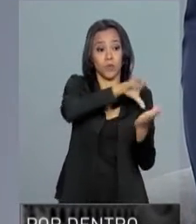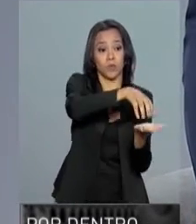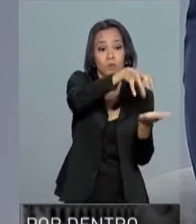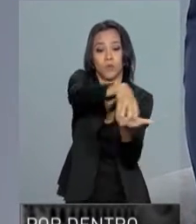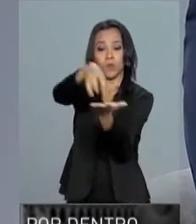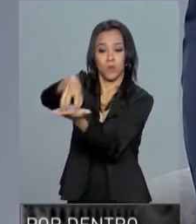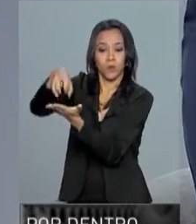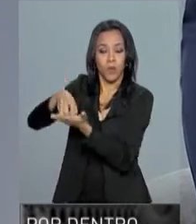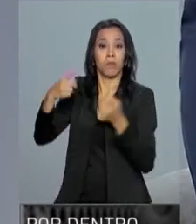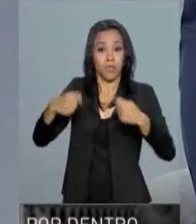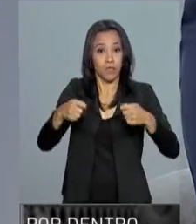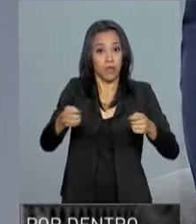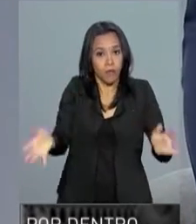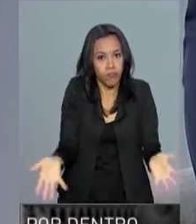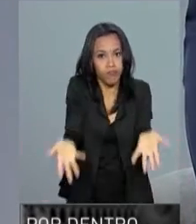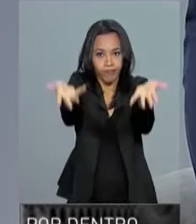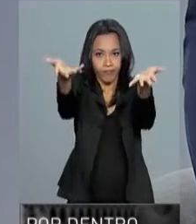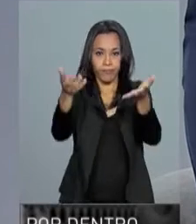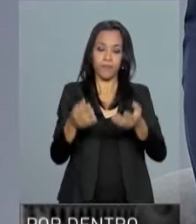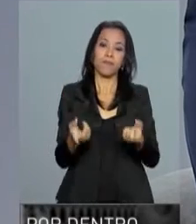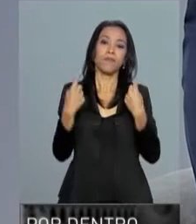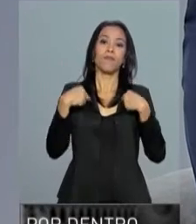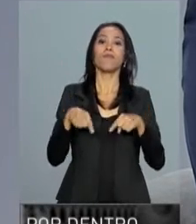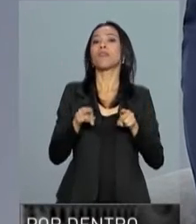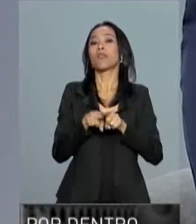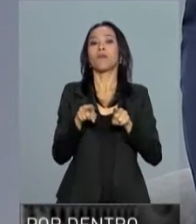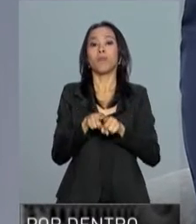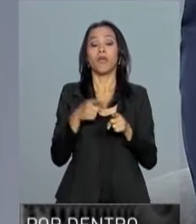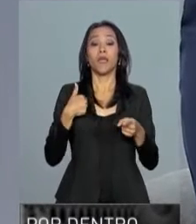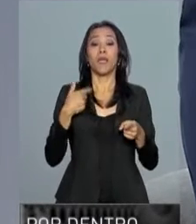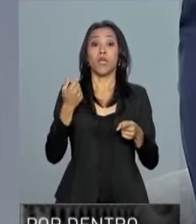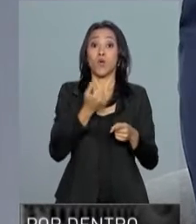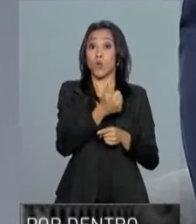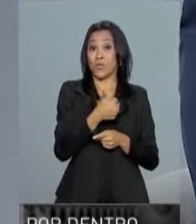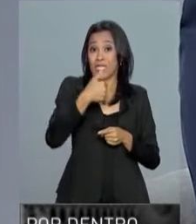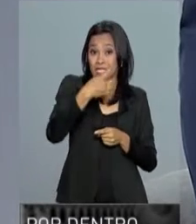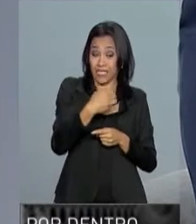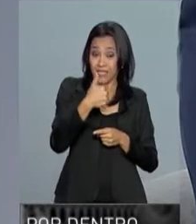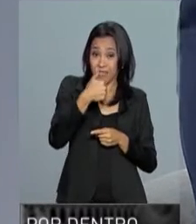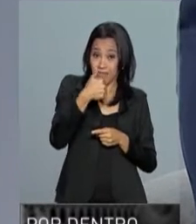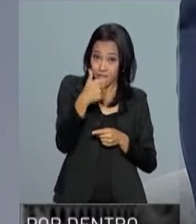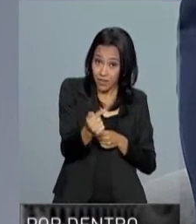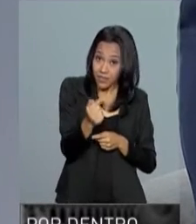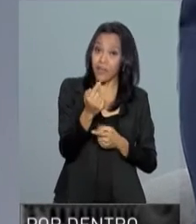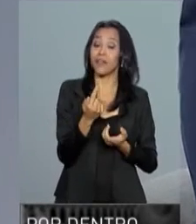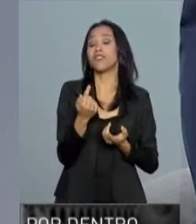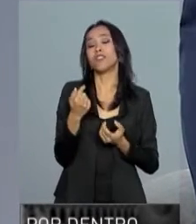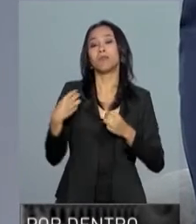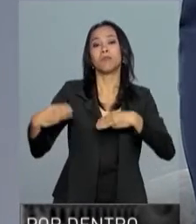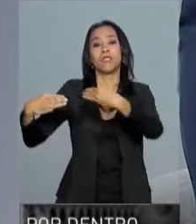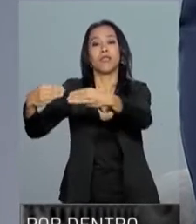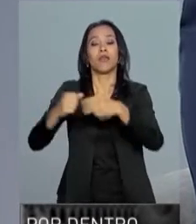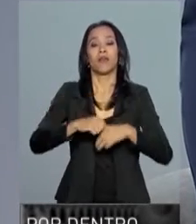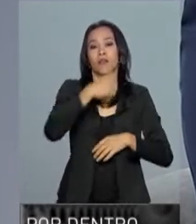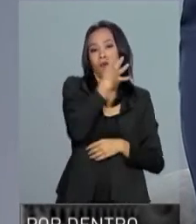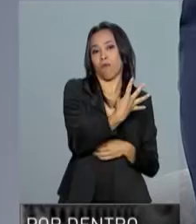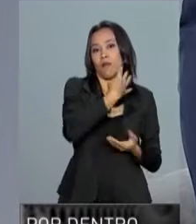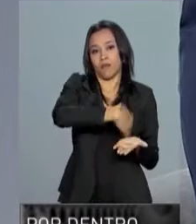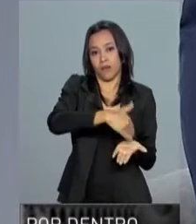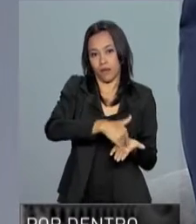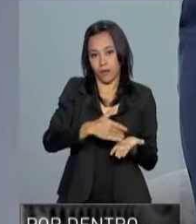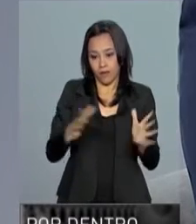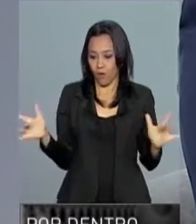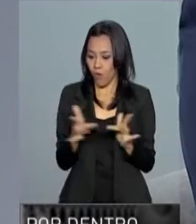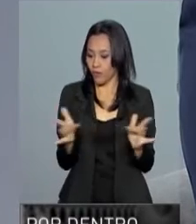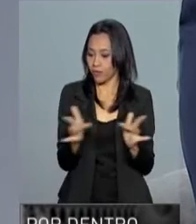funcionar sem a transversalidade da nossa política com 17 Ministérios e quatro secretarias que trabalha a política